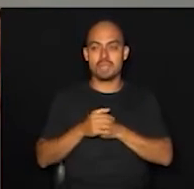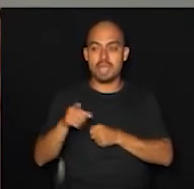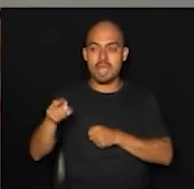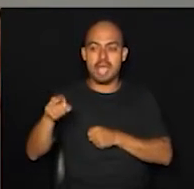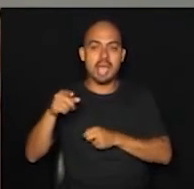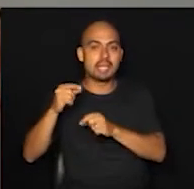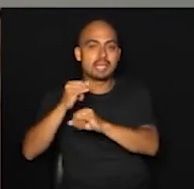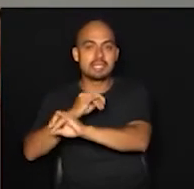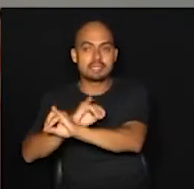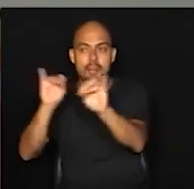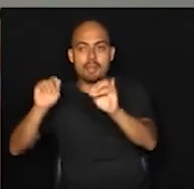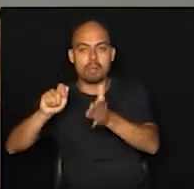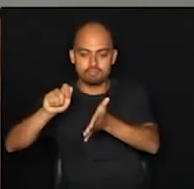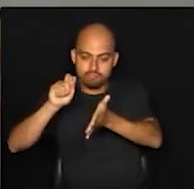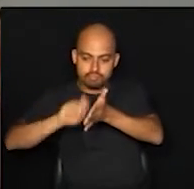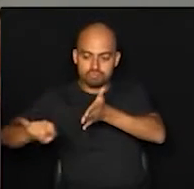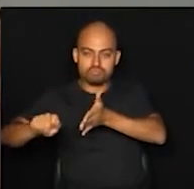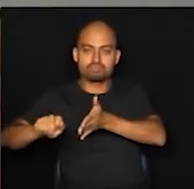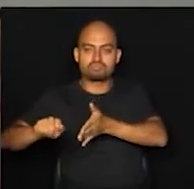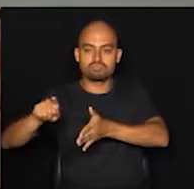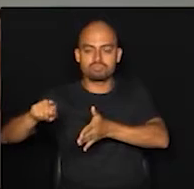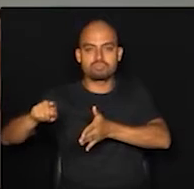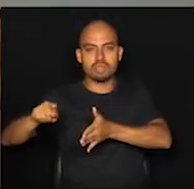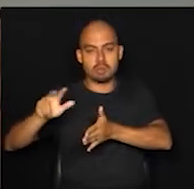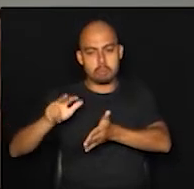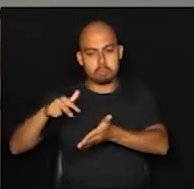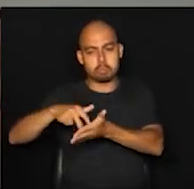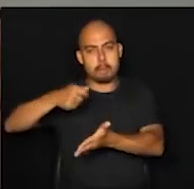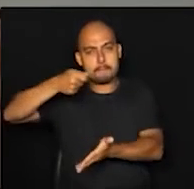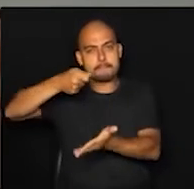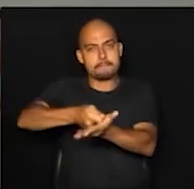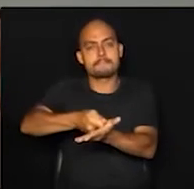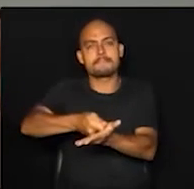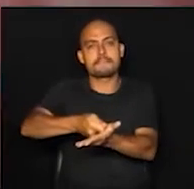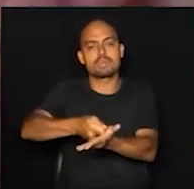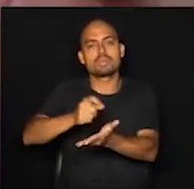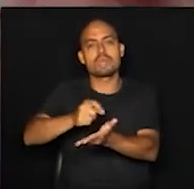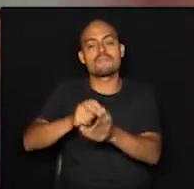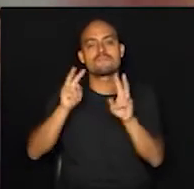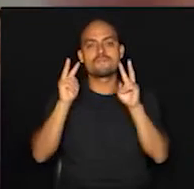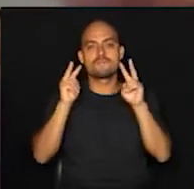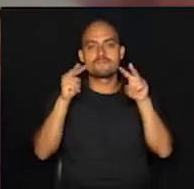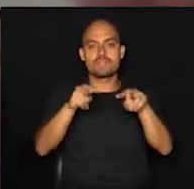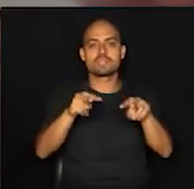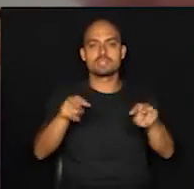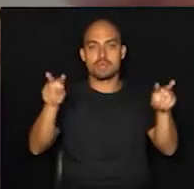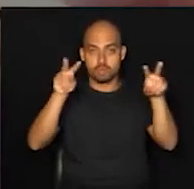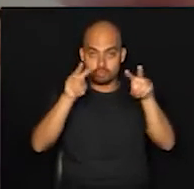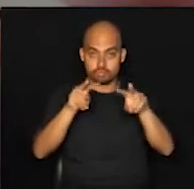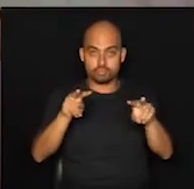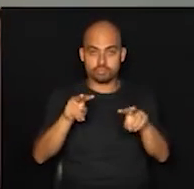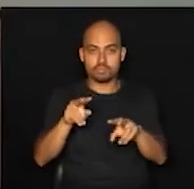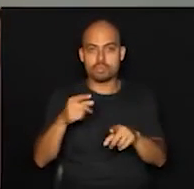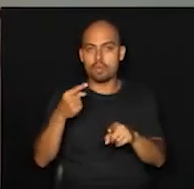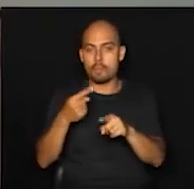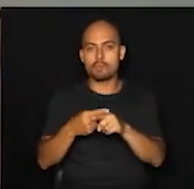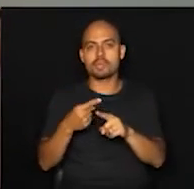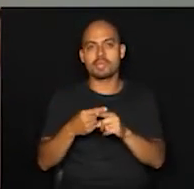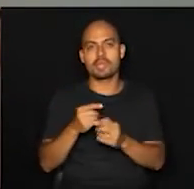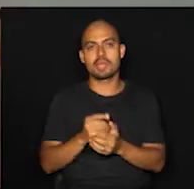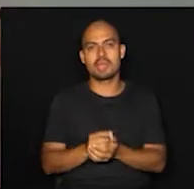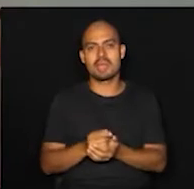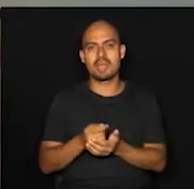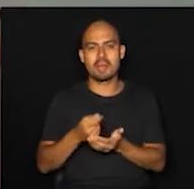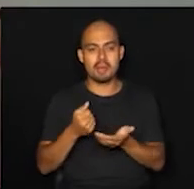na canetada e impondo uma visão, porque ela não admitia a indenização para